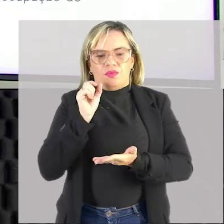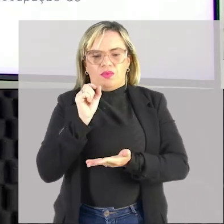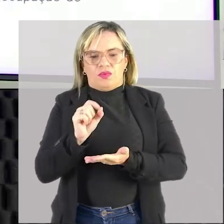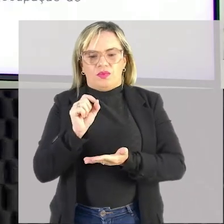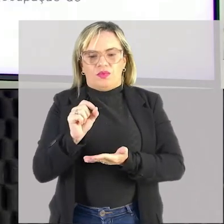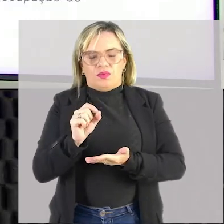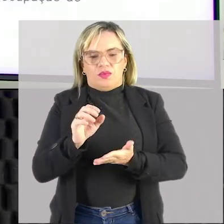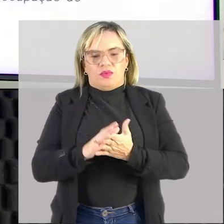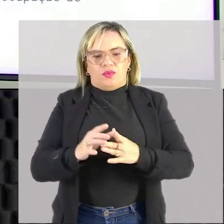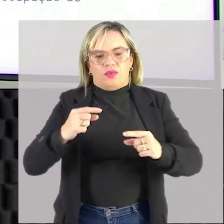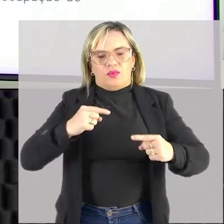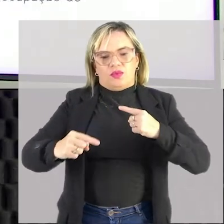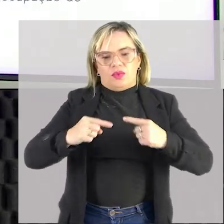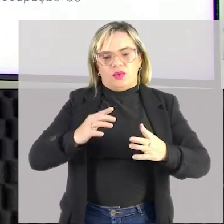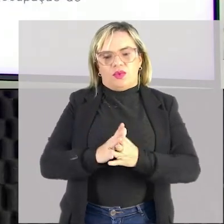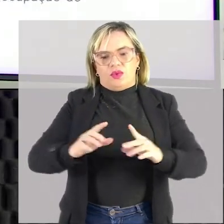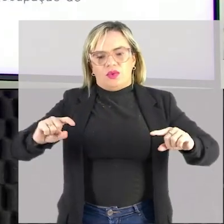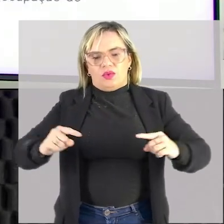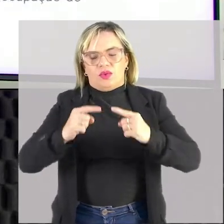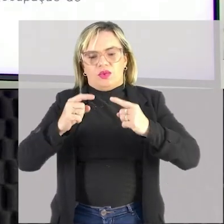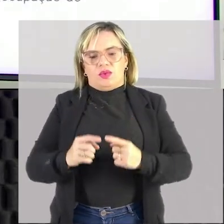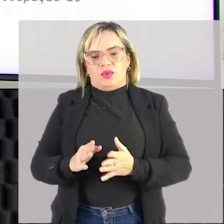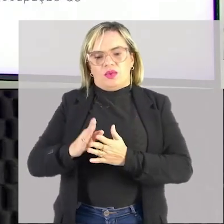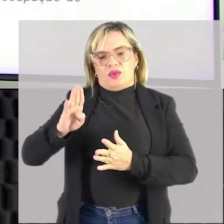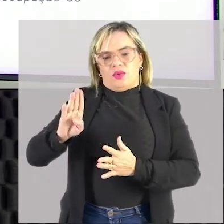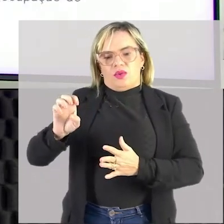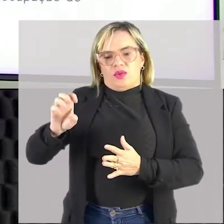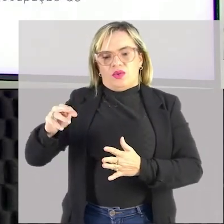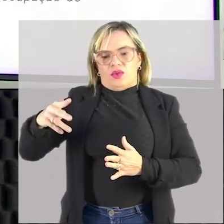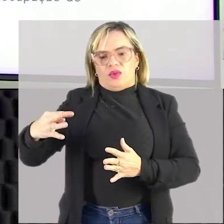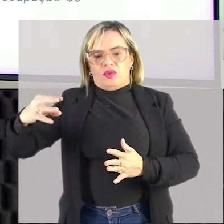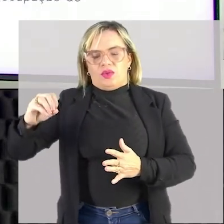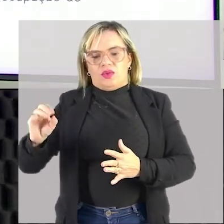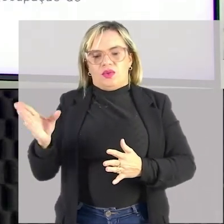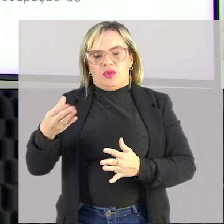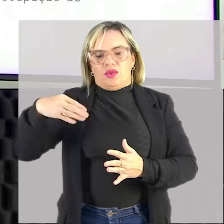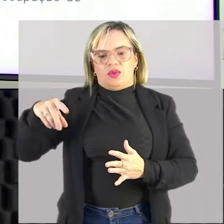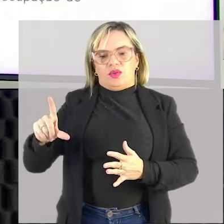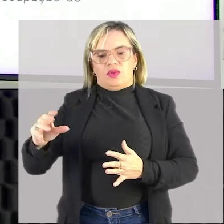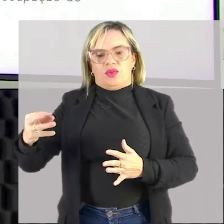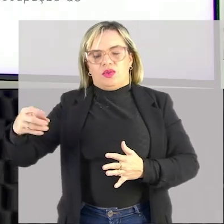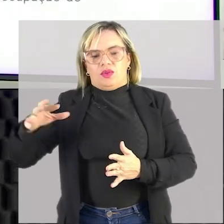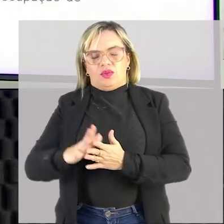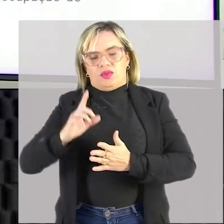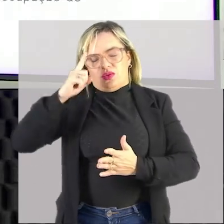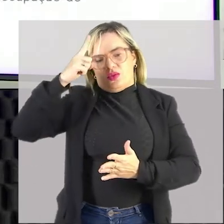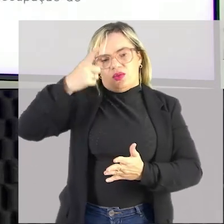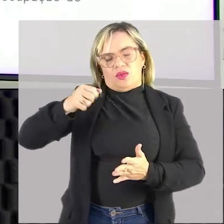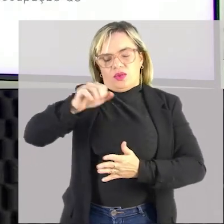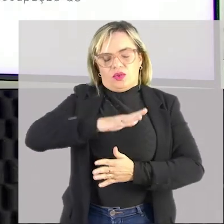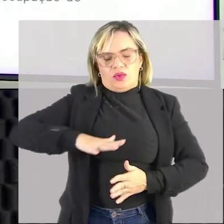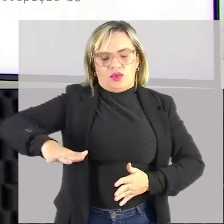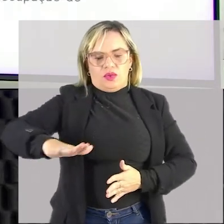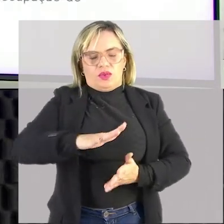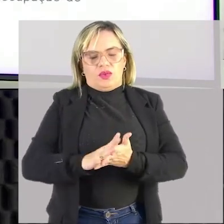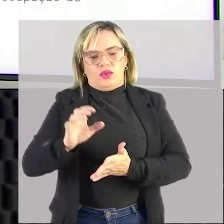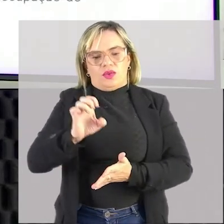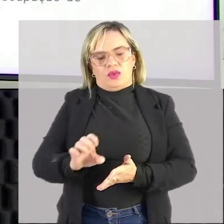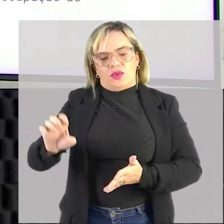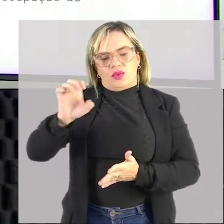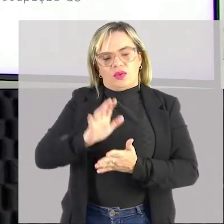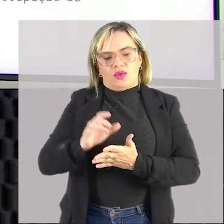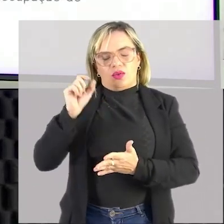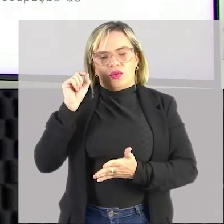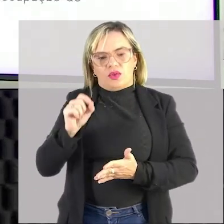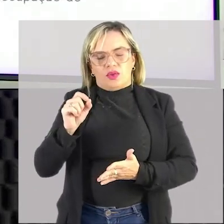um político, enquanto Benedito Leite, de tentar querer mandar em todos os espaços desse território. E isso vai,